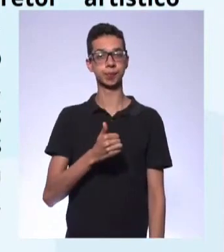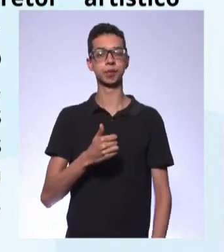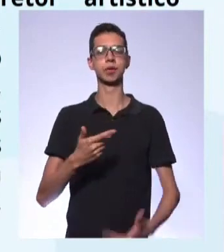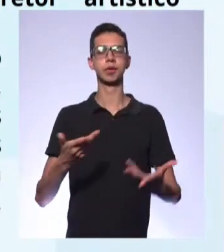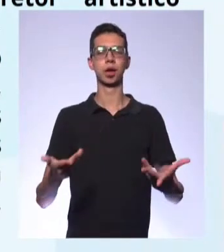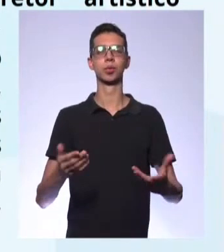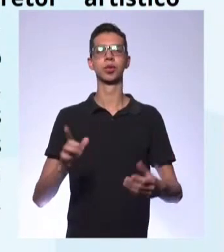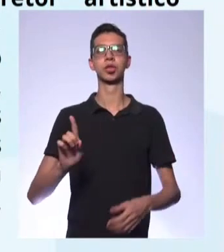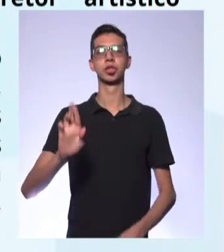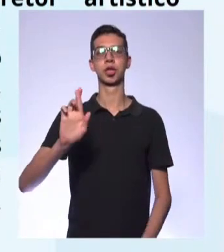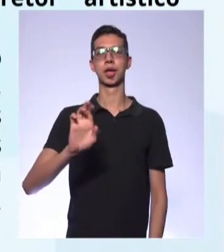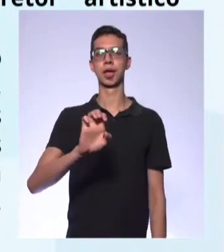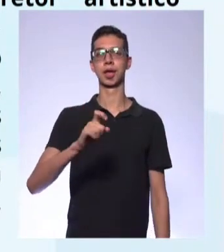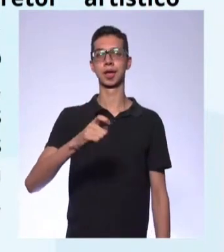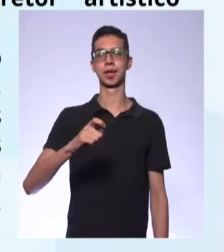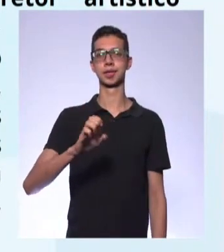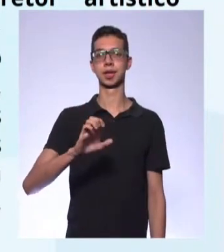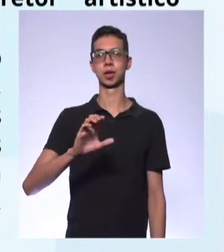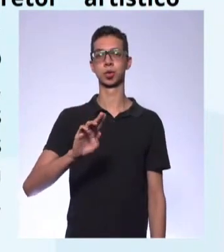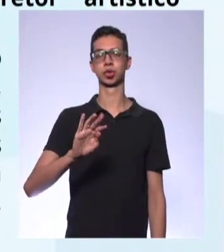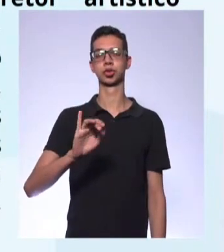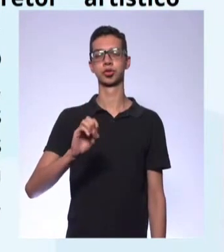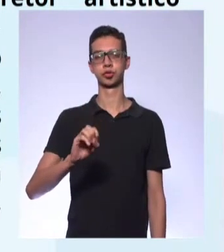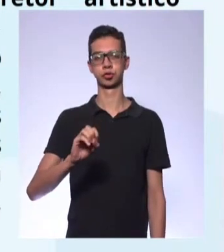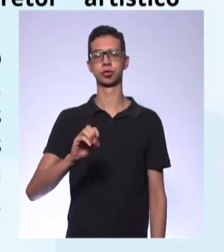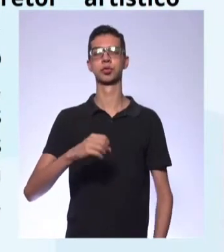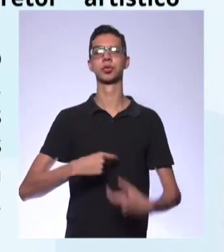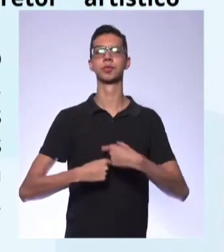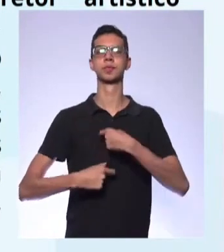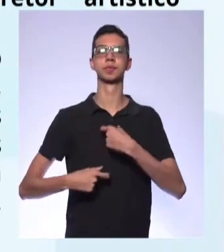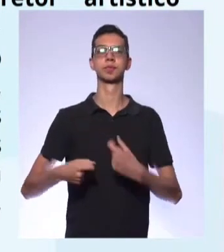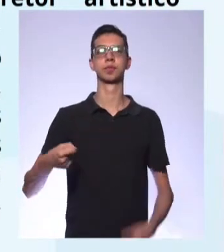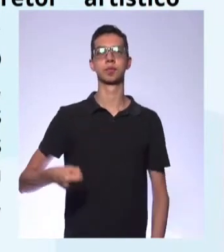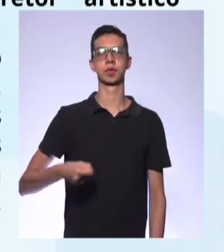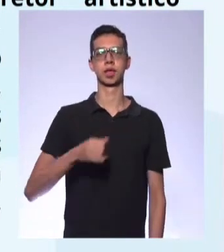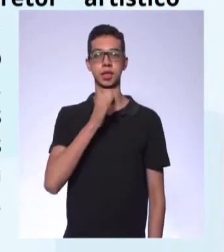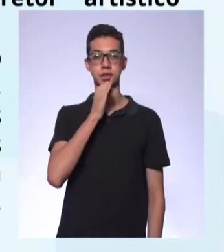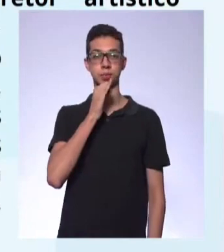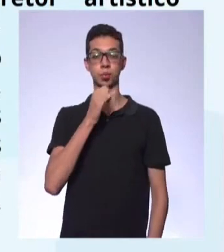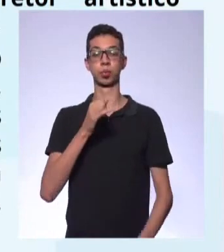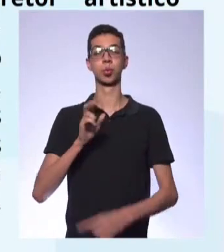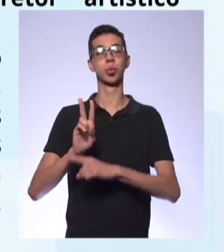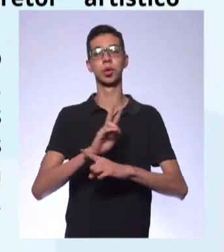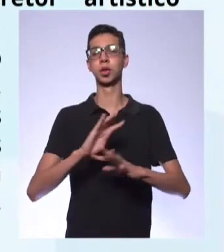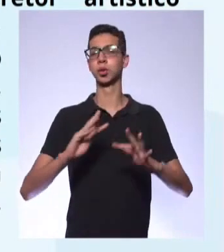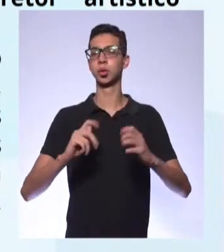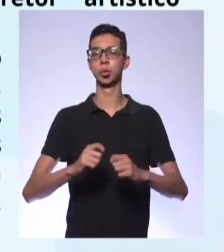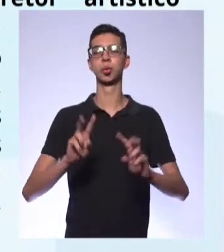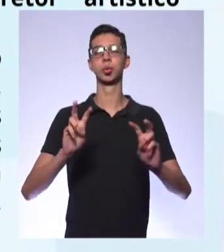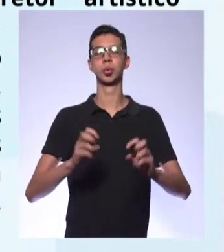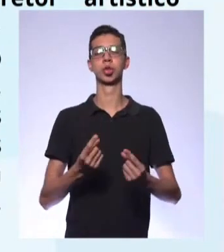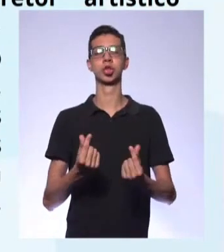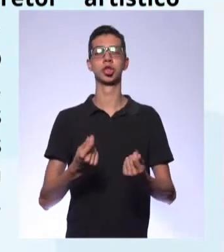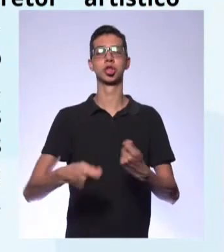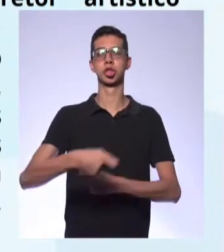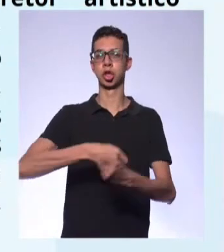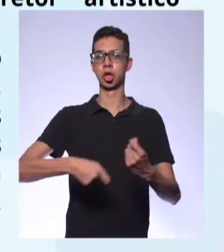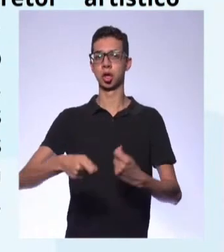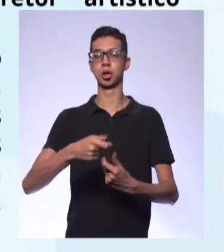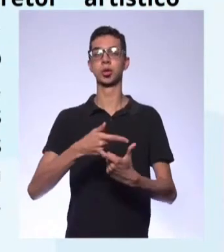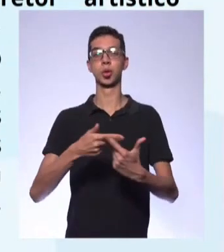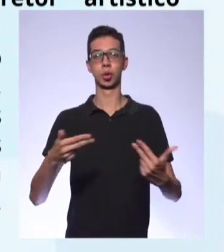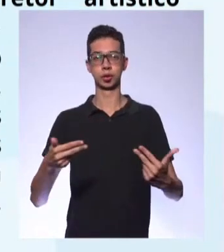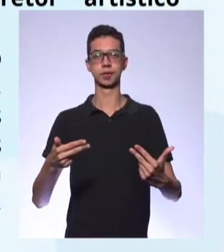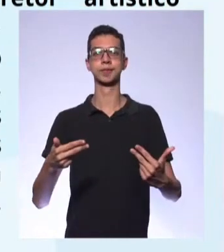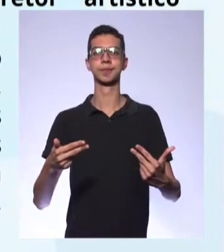ele cuida de toda essa parte mais burocrática e que envolve essa questão de dinheiro, né, circulação aí